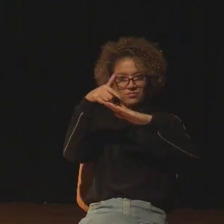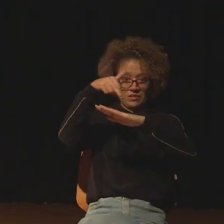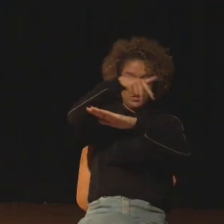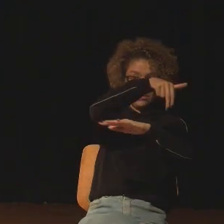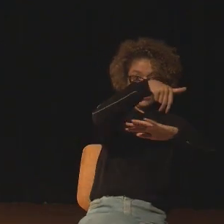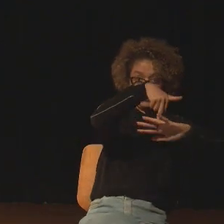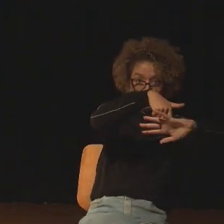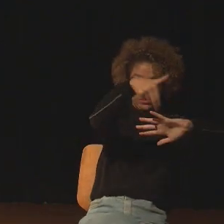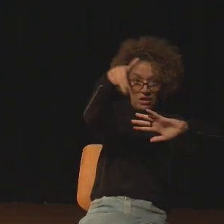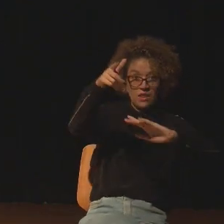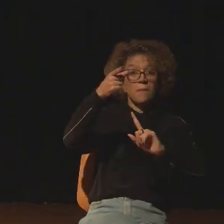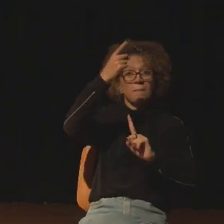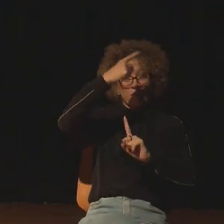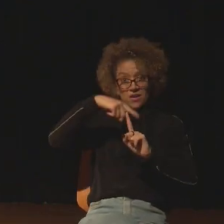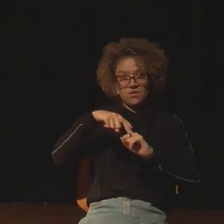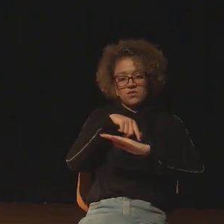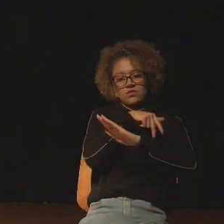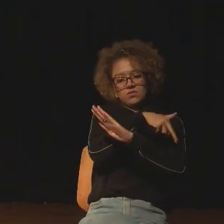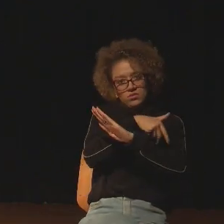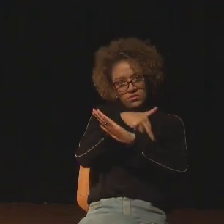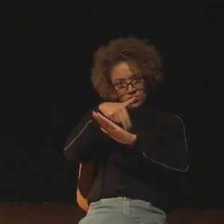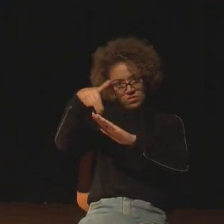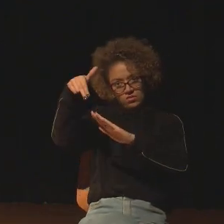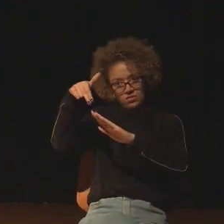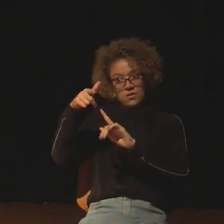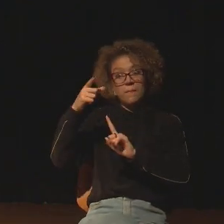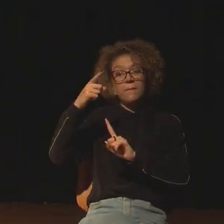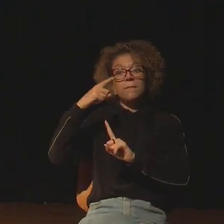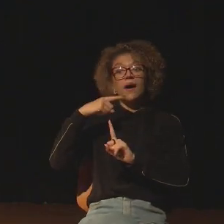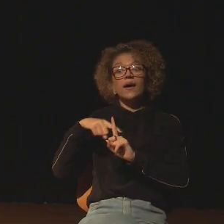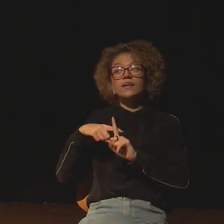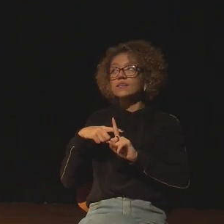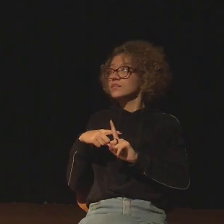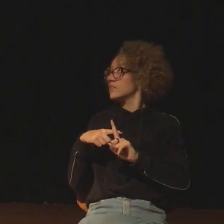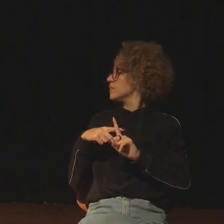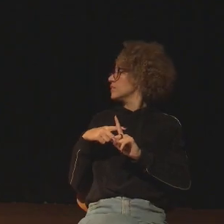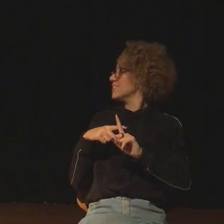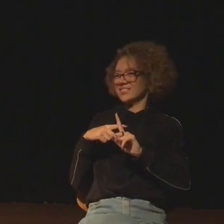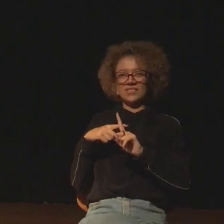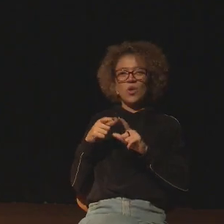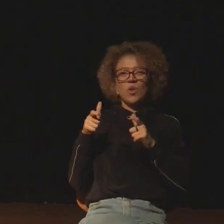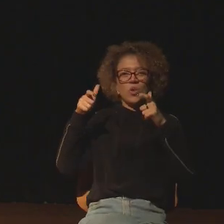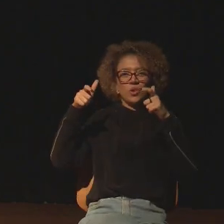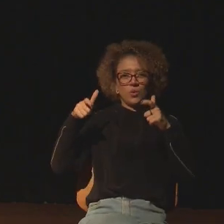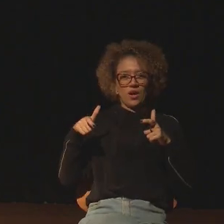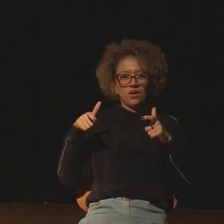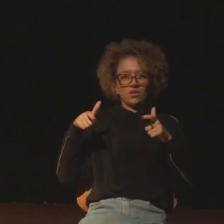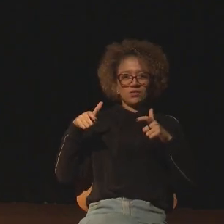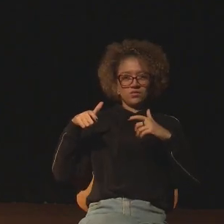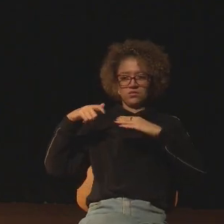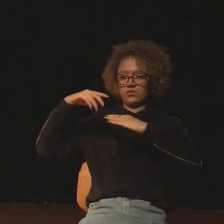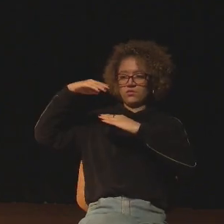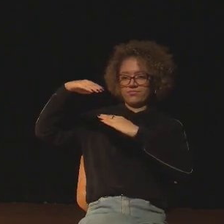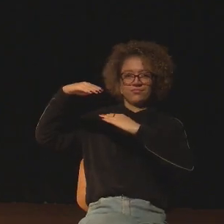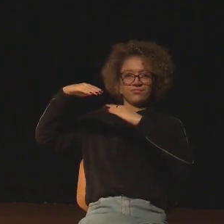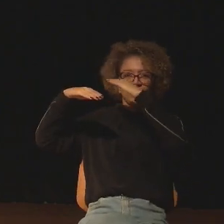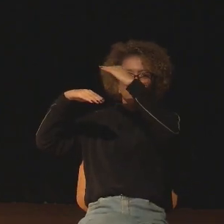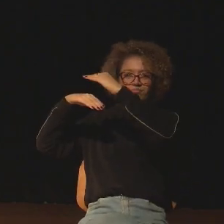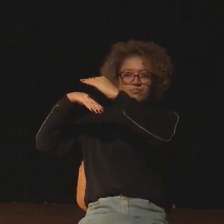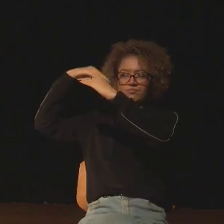rampa. E, além desses degraus, tem esses degraus maiores, que são arquibancadas, que são áreas onde as pessoas podem